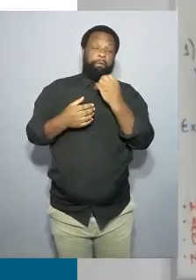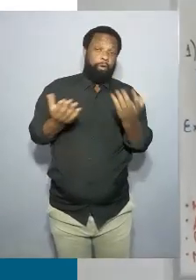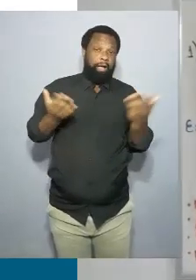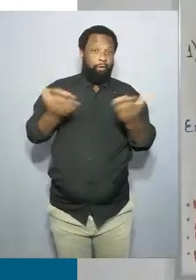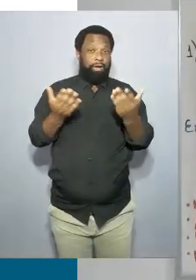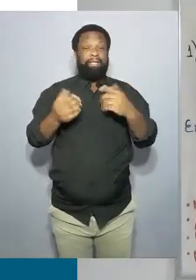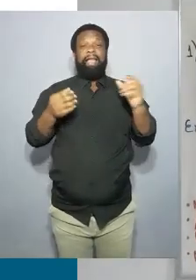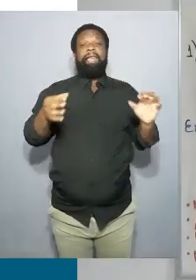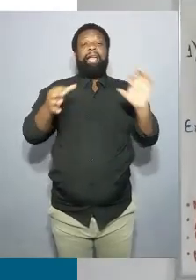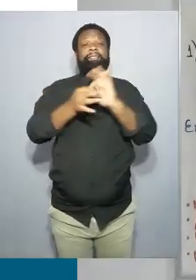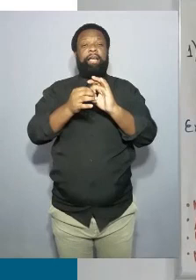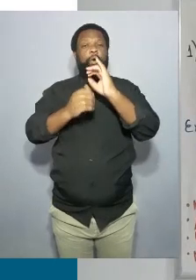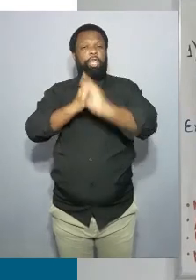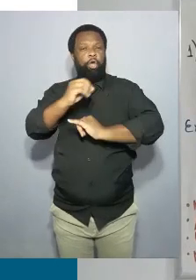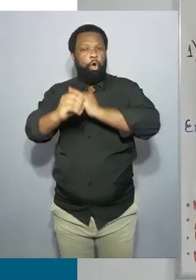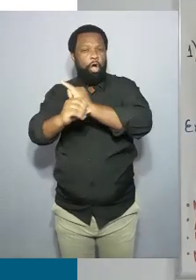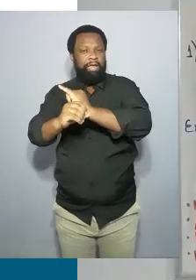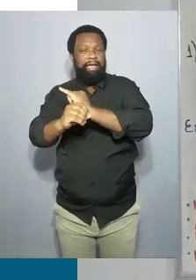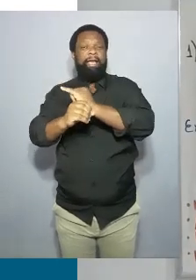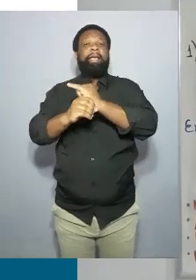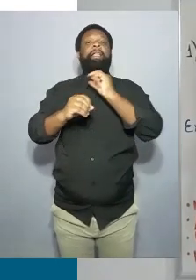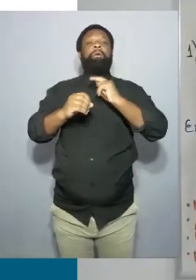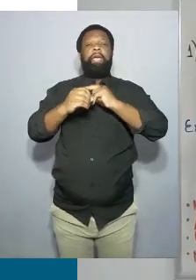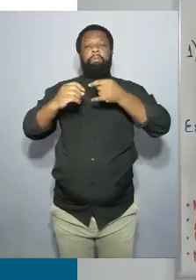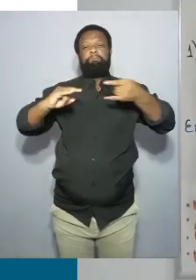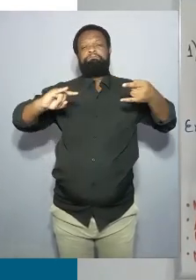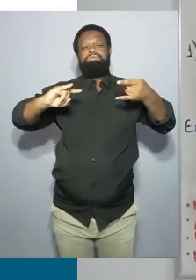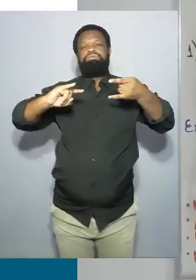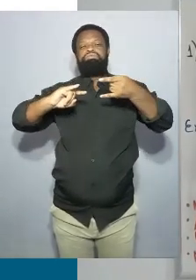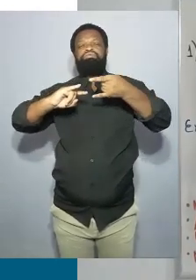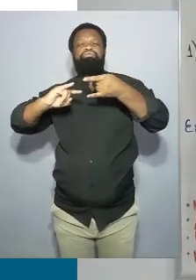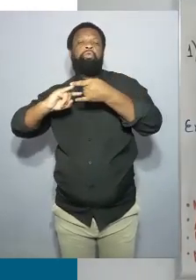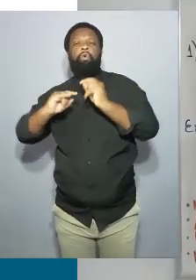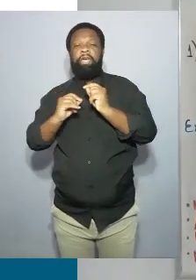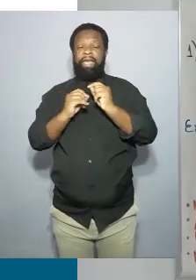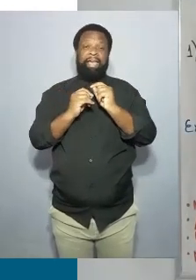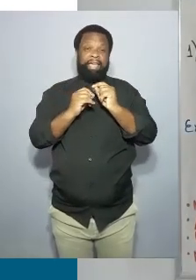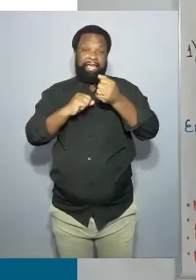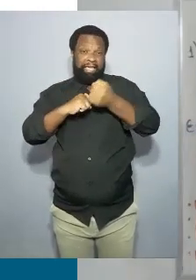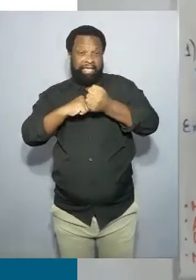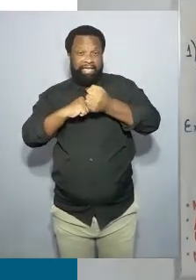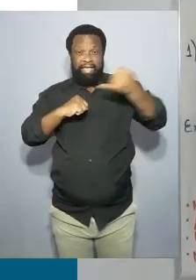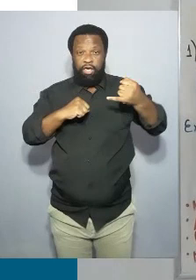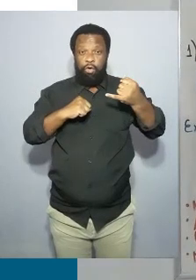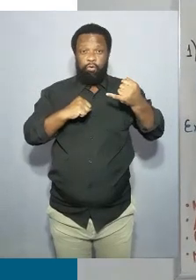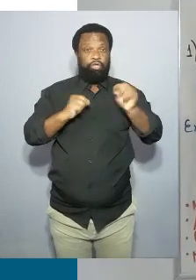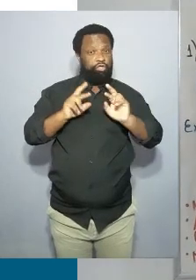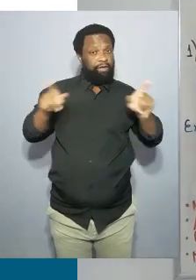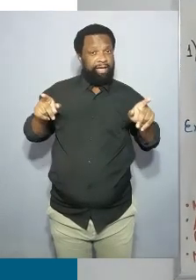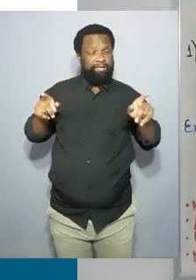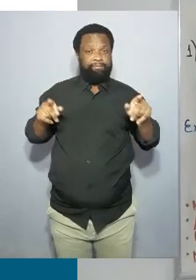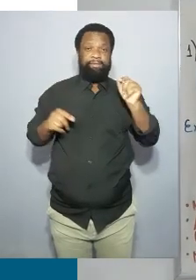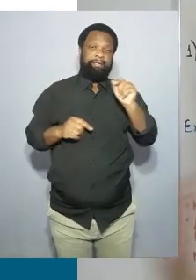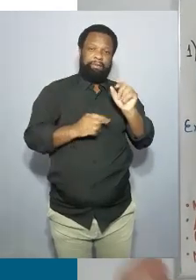Bom, pessoal, a ligação iônica é baseada na atração eletrostática entre íons de cargas opostos.